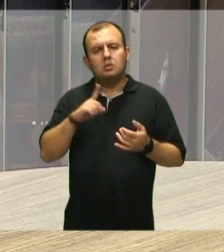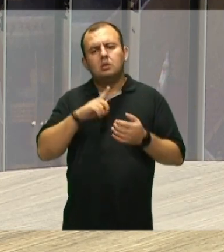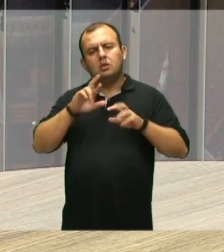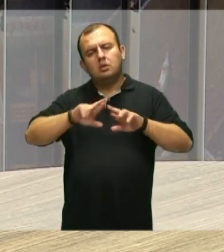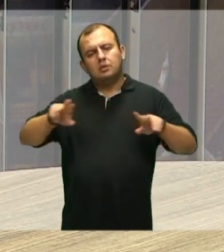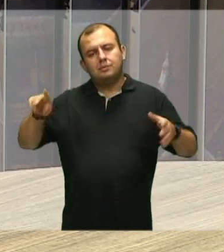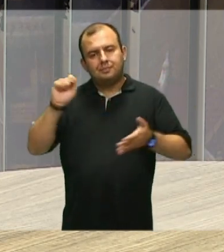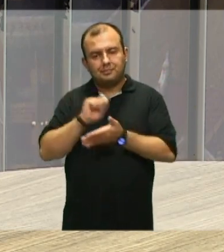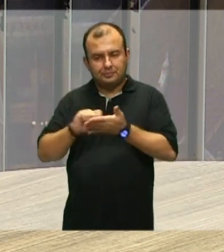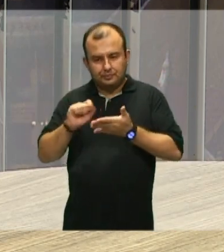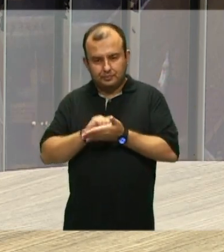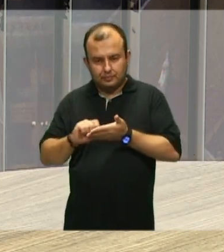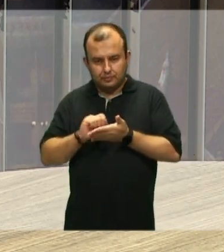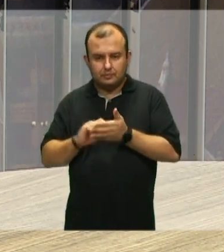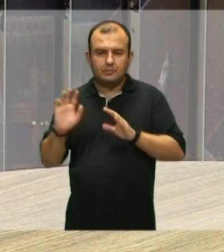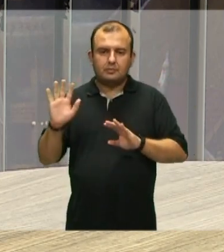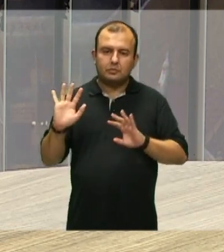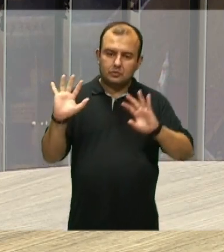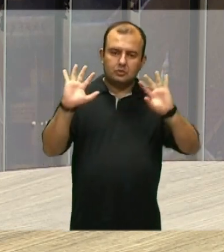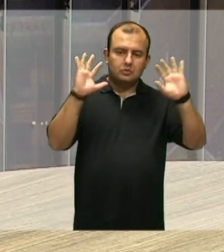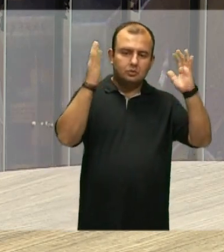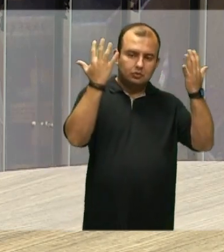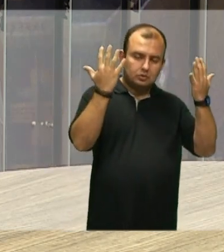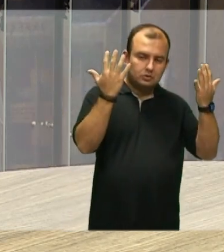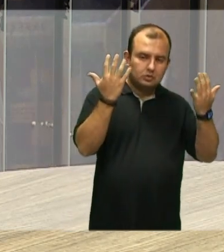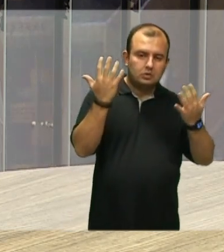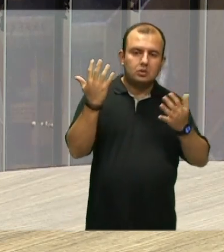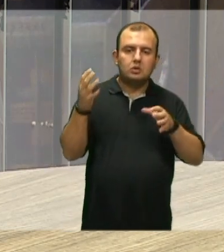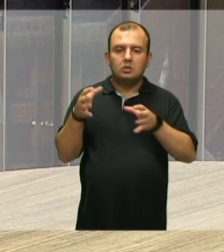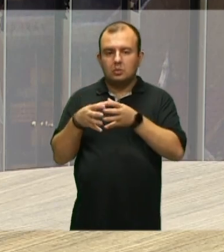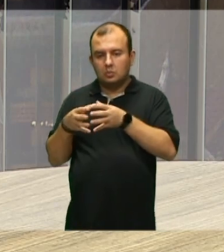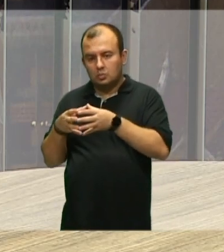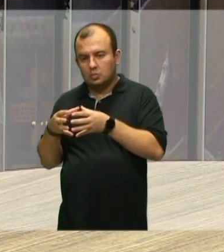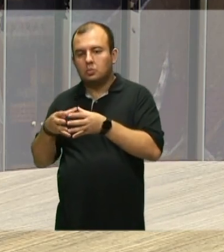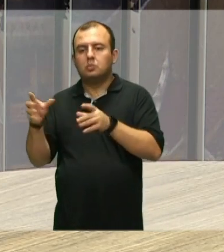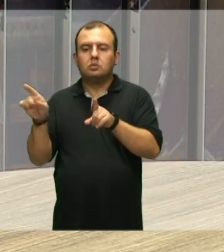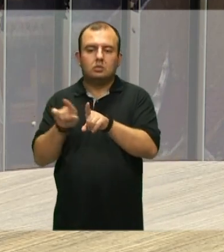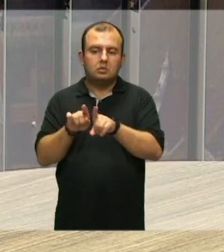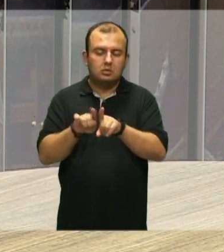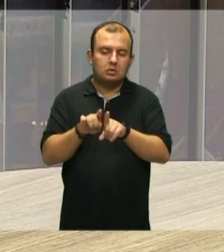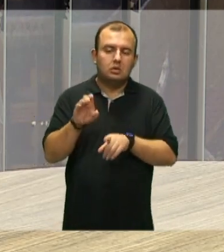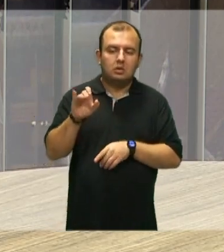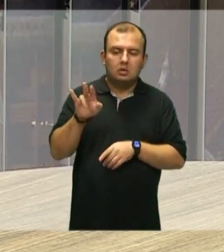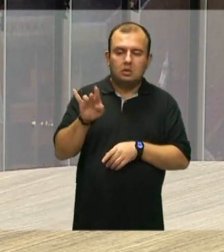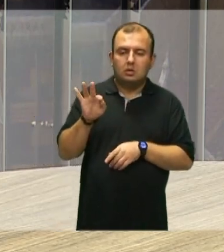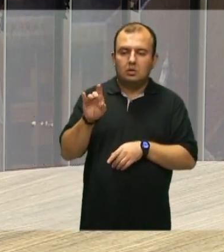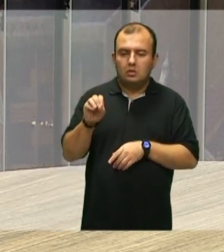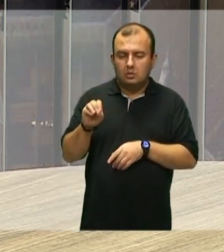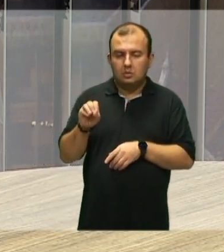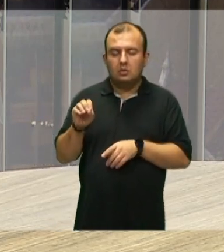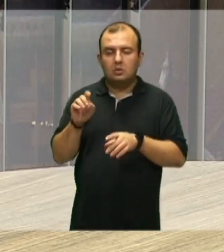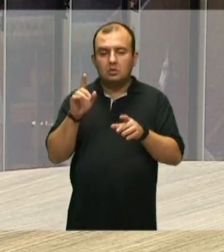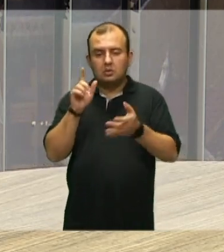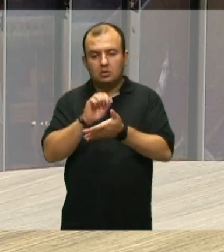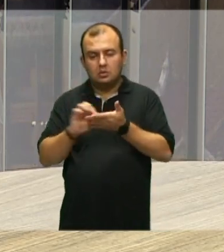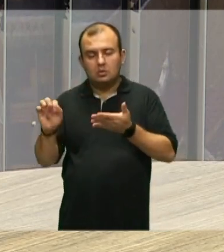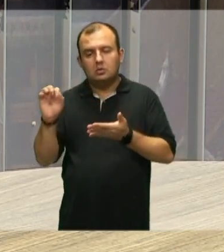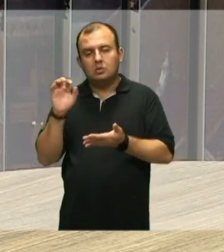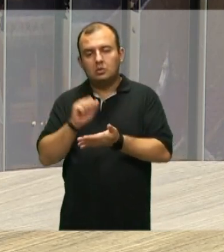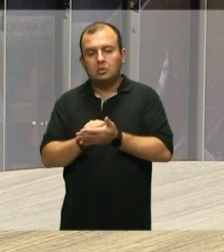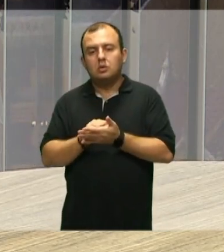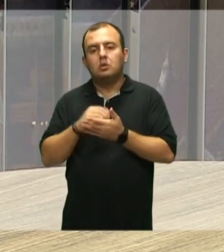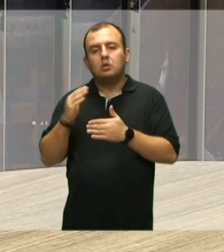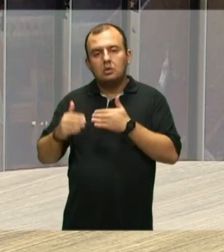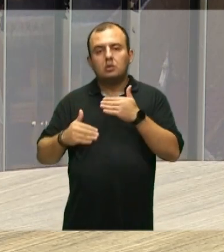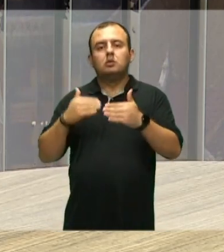Estamos inscrevendo em festivais, circuitos, né? Então a gente se inscreve mediante a seleção a gente